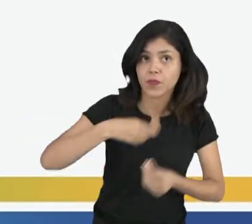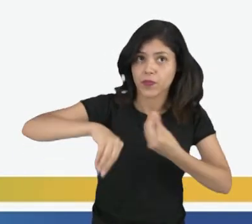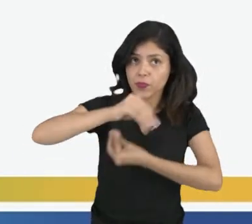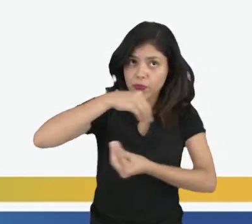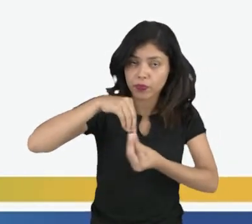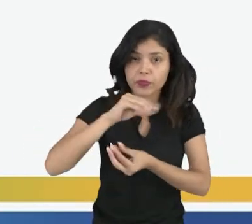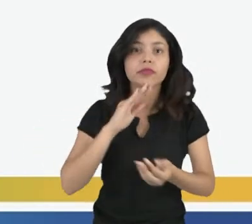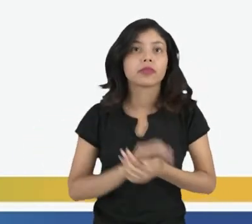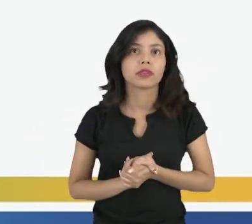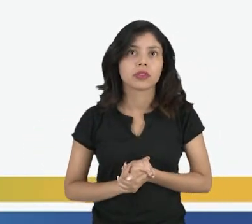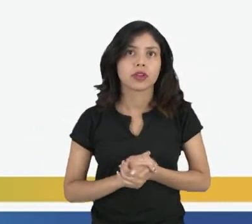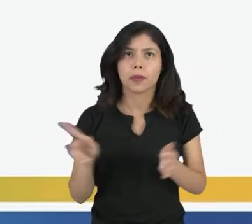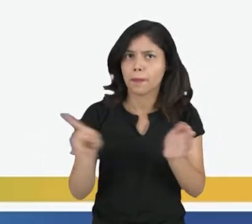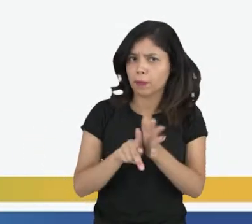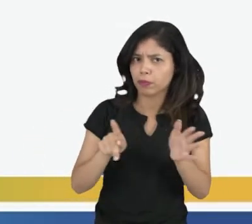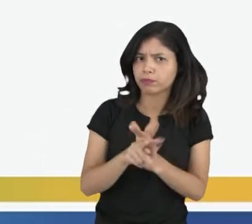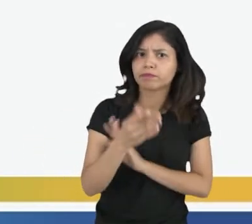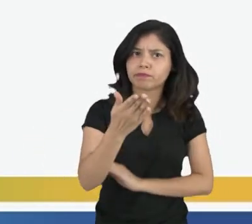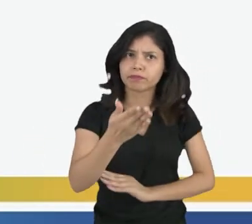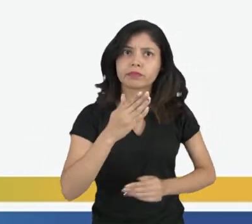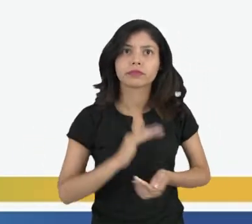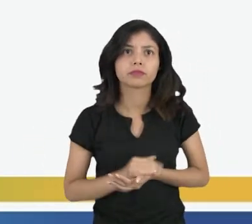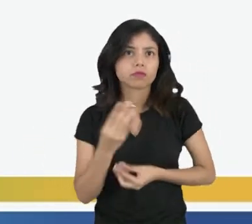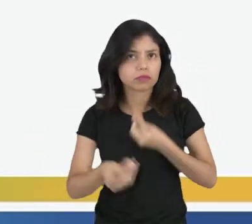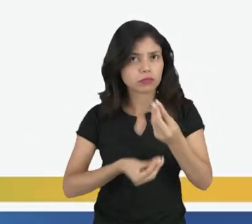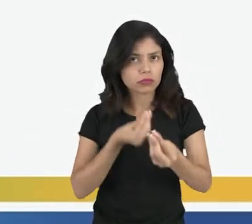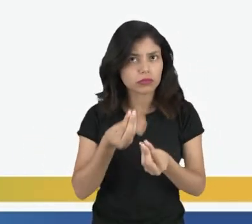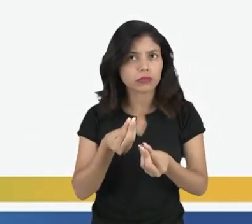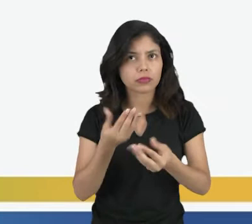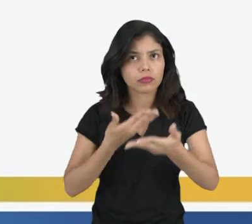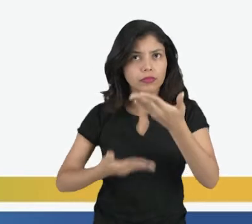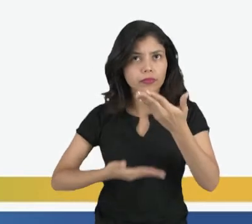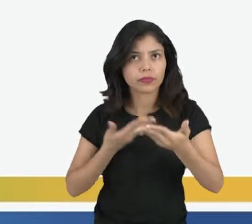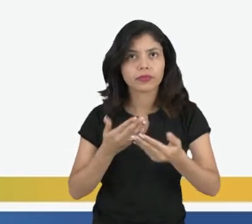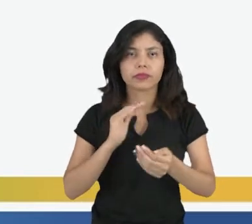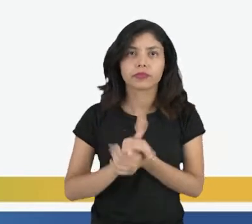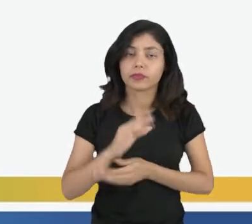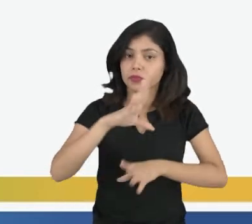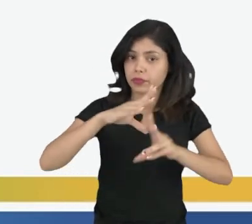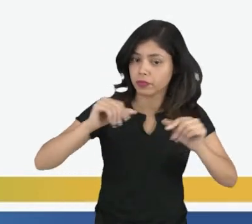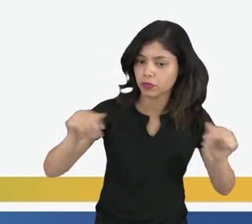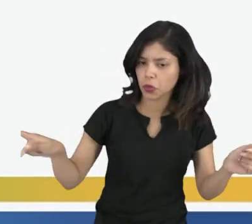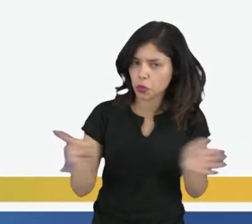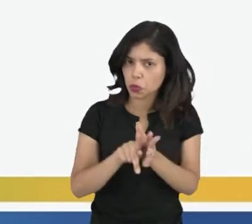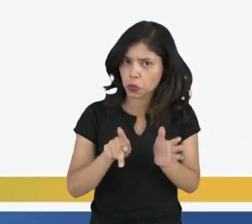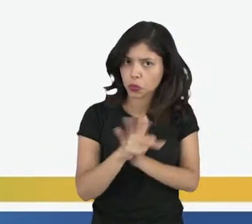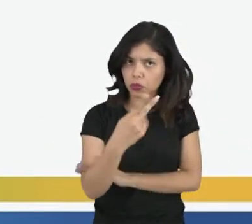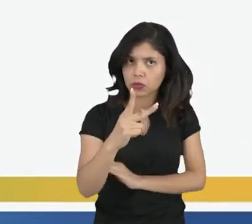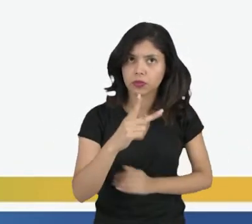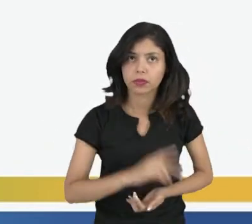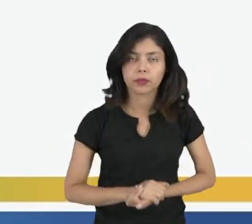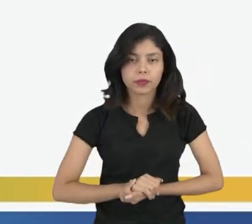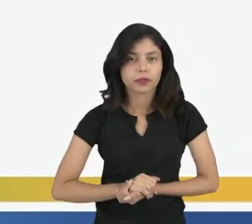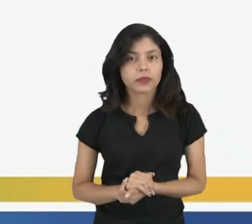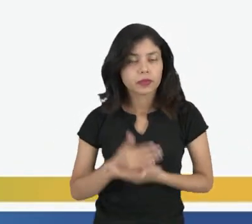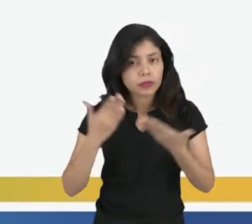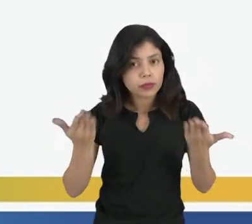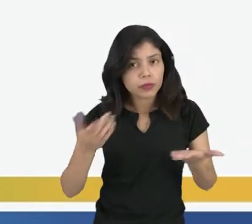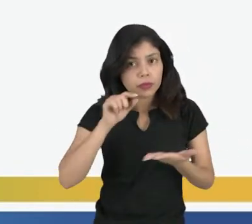território que eles pretendem um dia tornar como um território próprio deles né